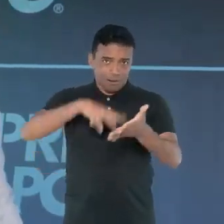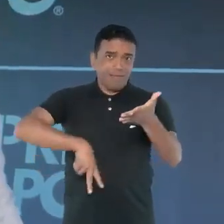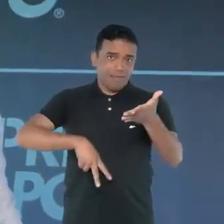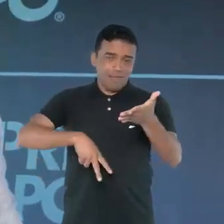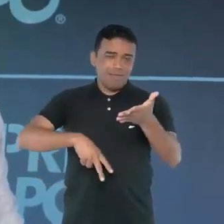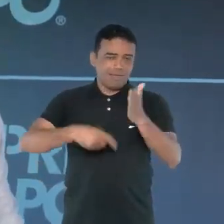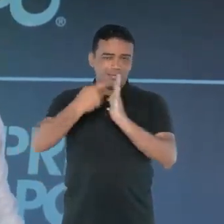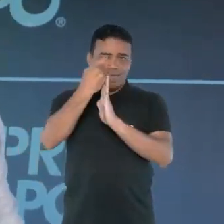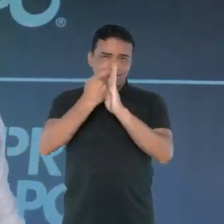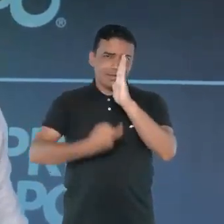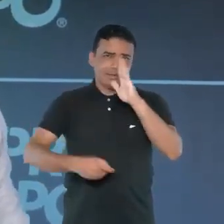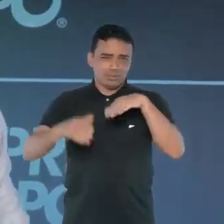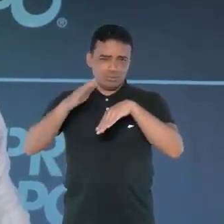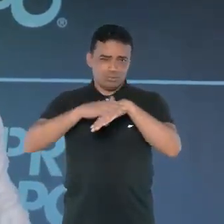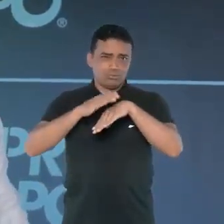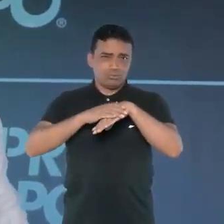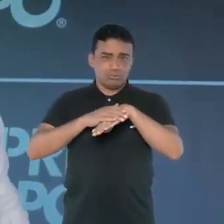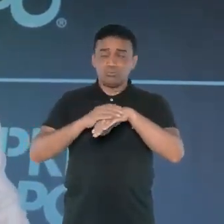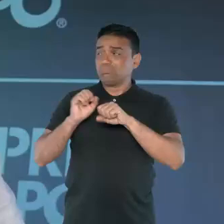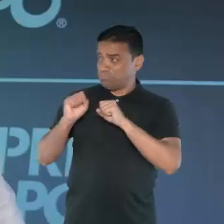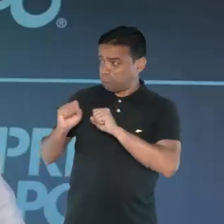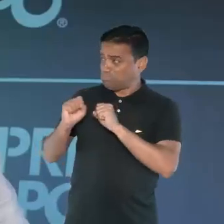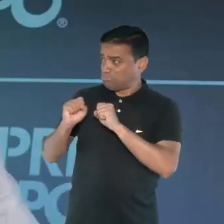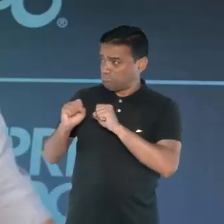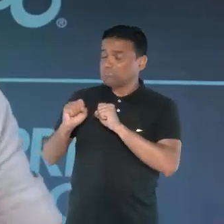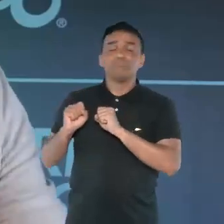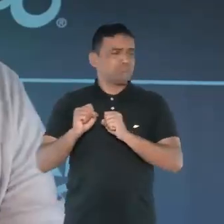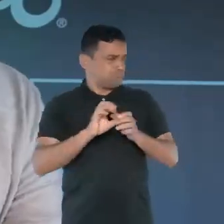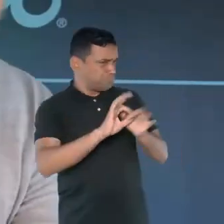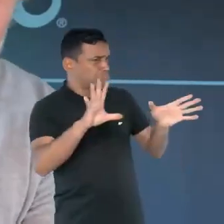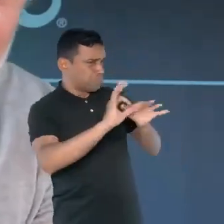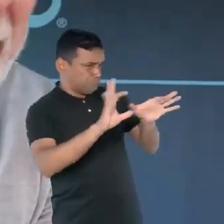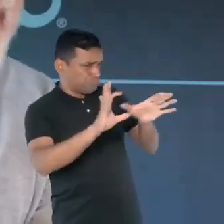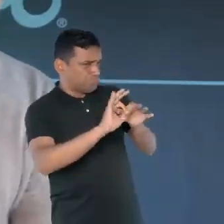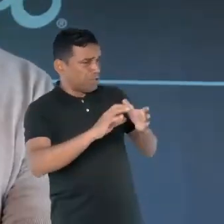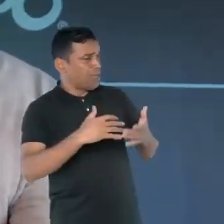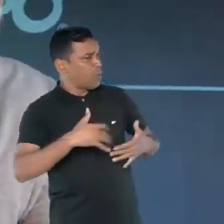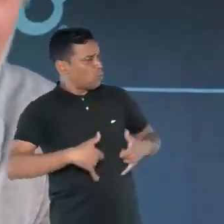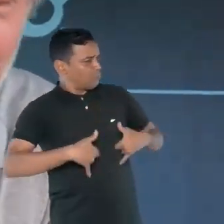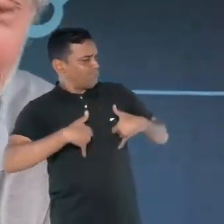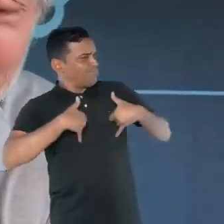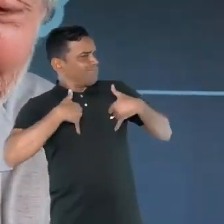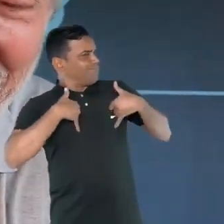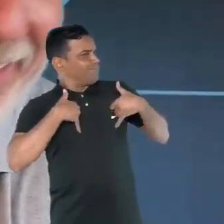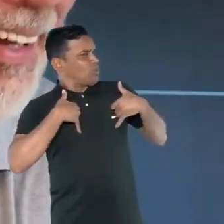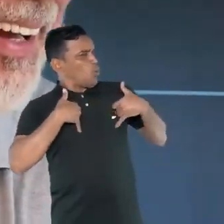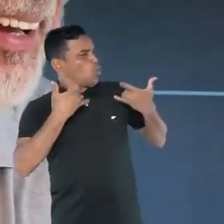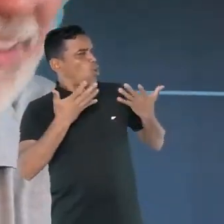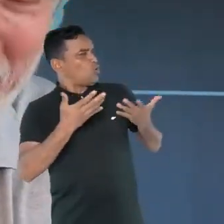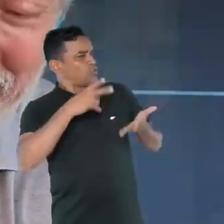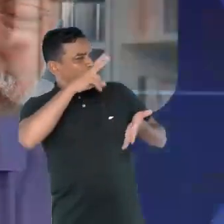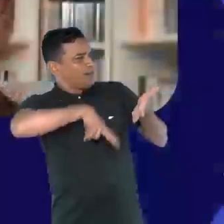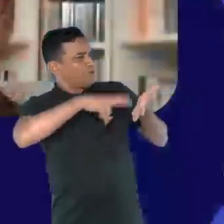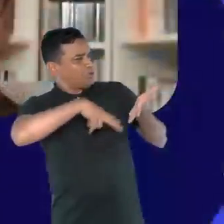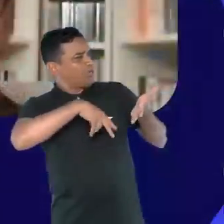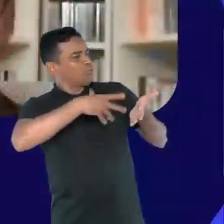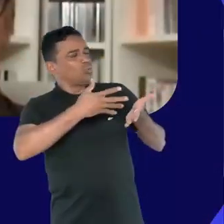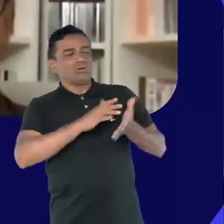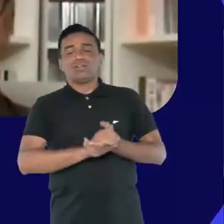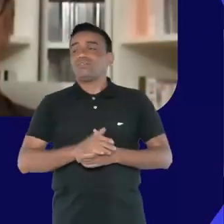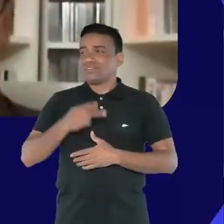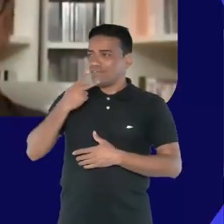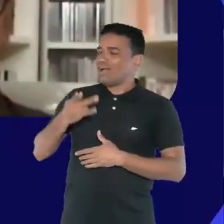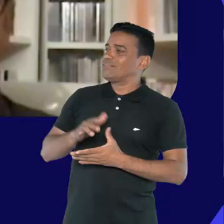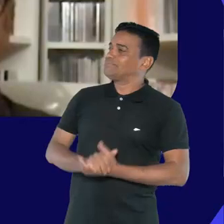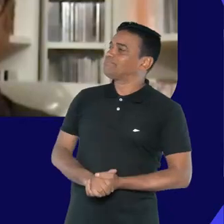ler um pequeno pedaço, me permite? Claro, claro. Fico muito contente de ouvir essa leitura. Você diz assim,